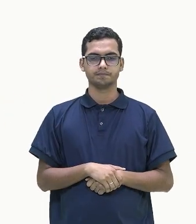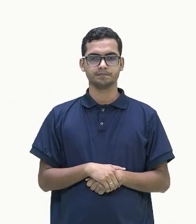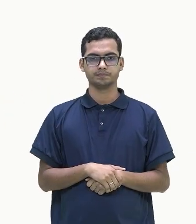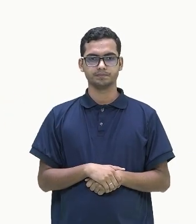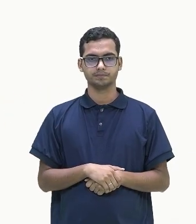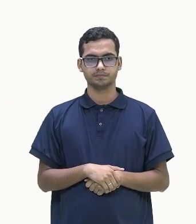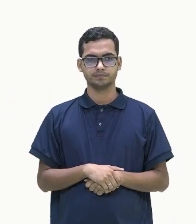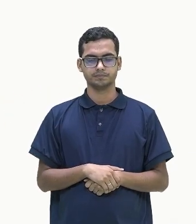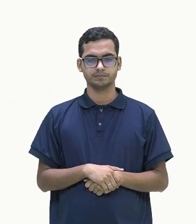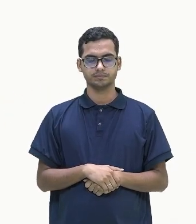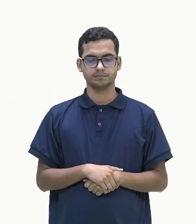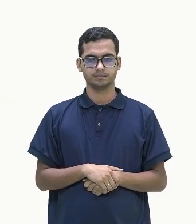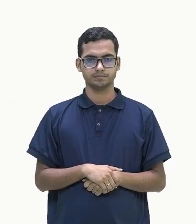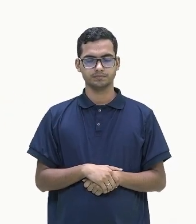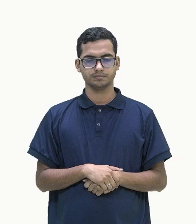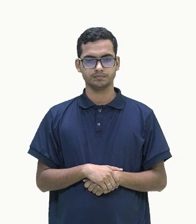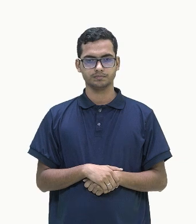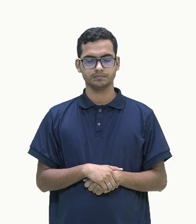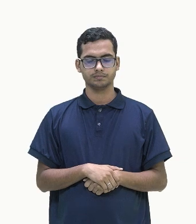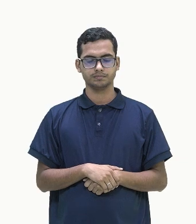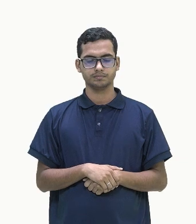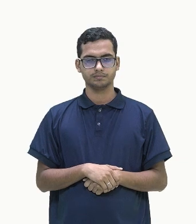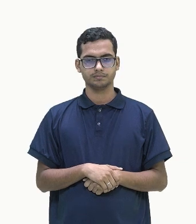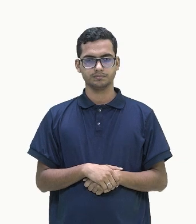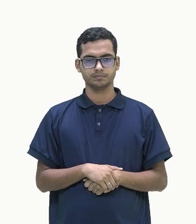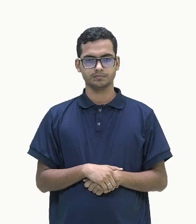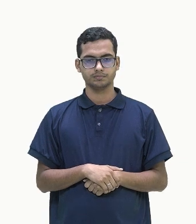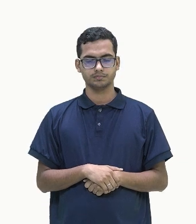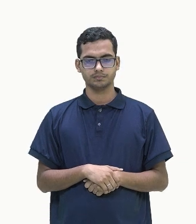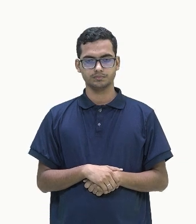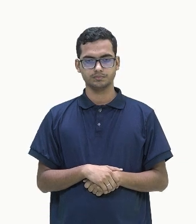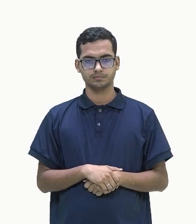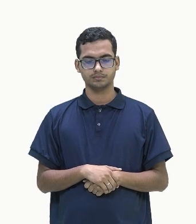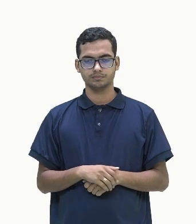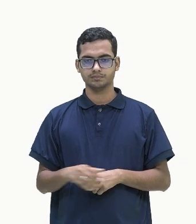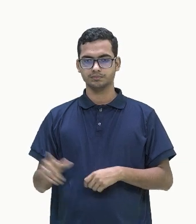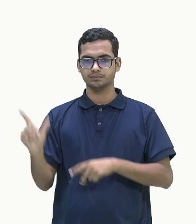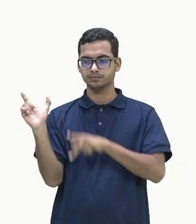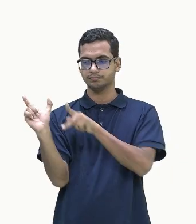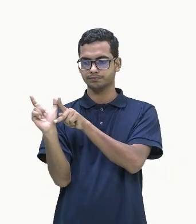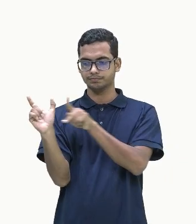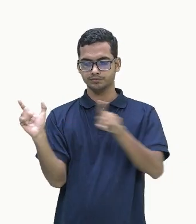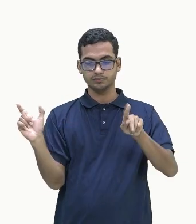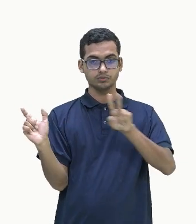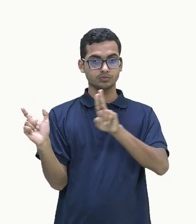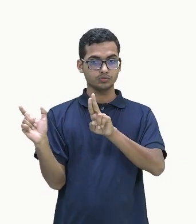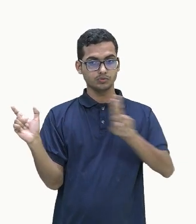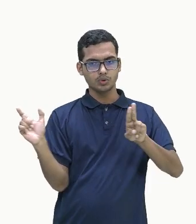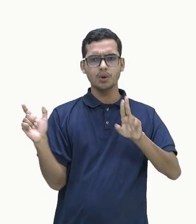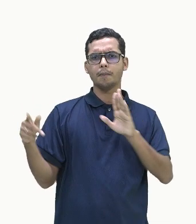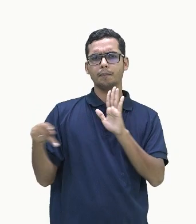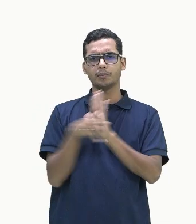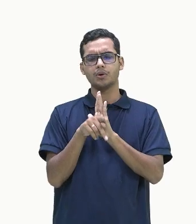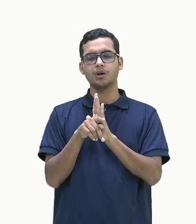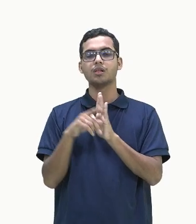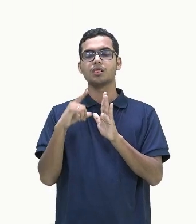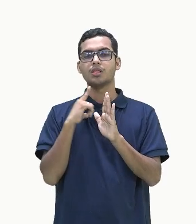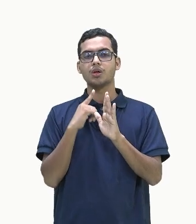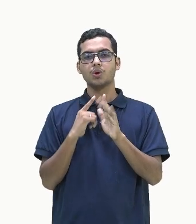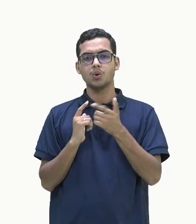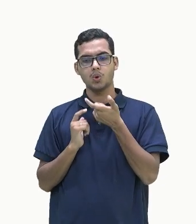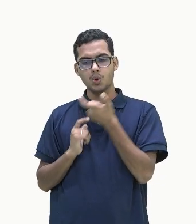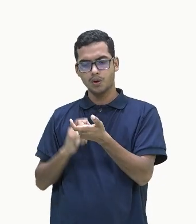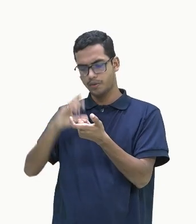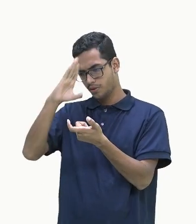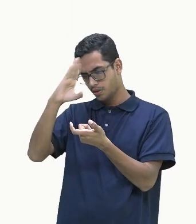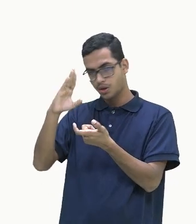no verbo, lá no predicado nominal, o núcleo é o próprio predicativo, tá? Então, vou trazer aqui uma